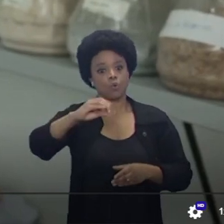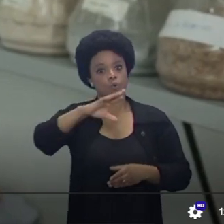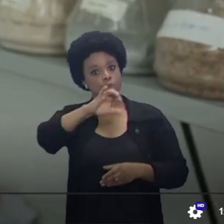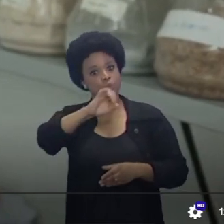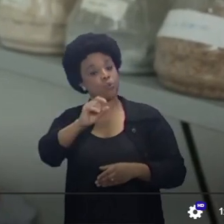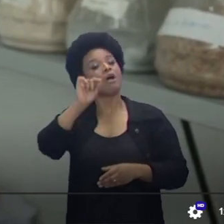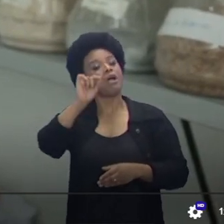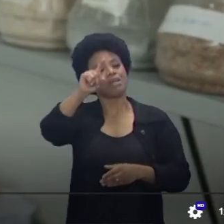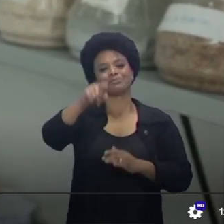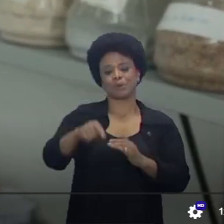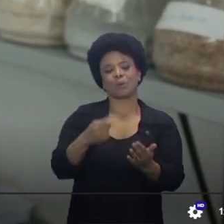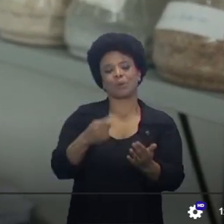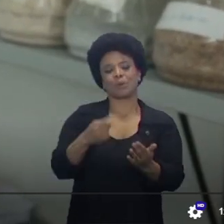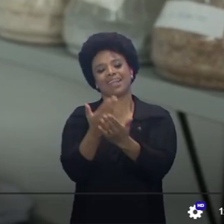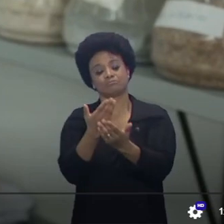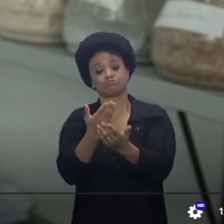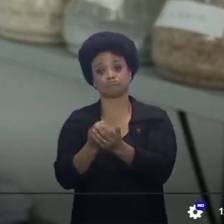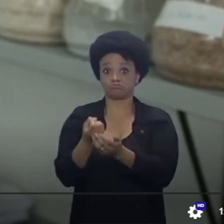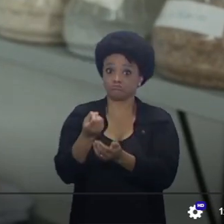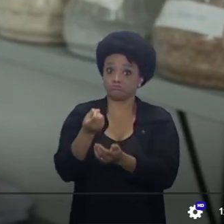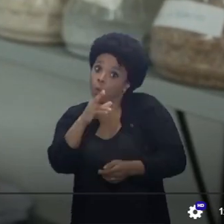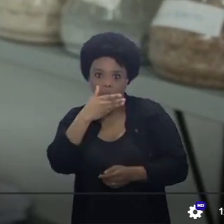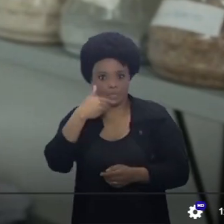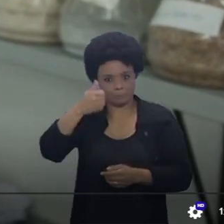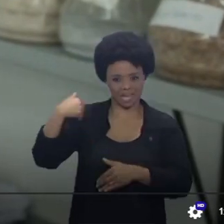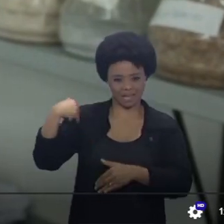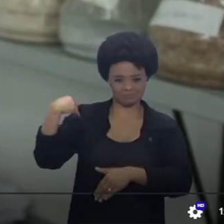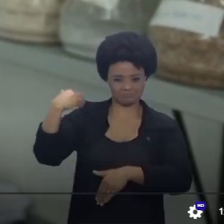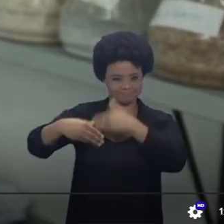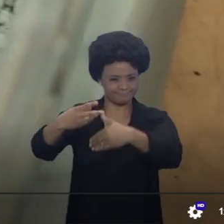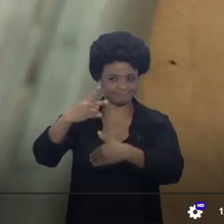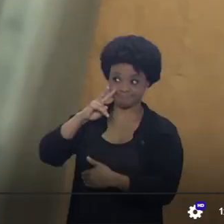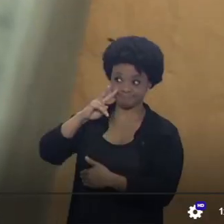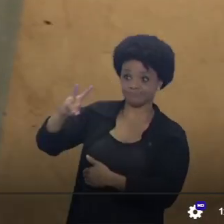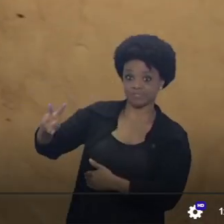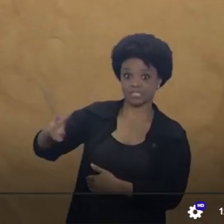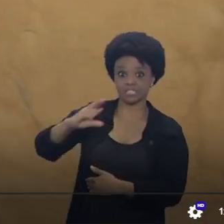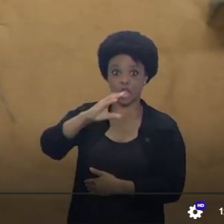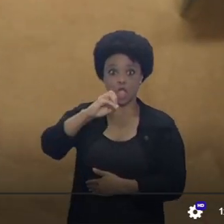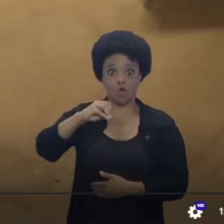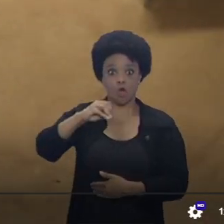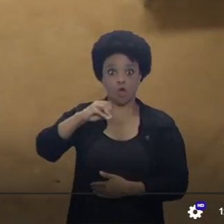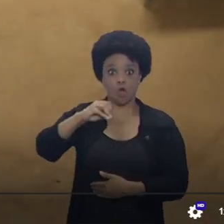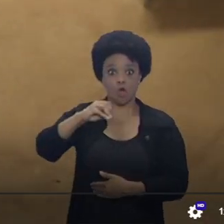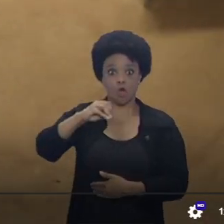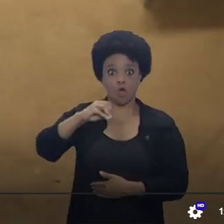de um estudo ou desenvolvimento de um traço de concreto.